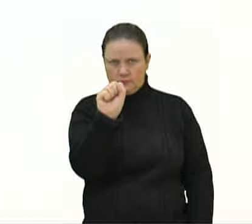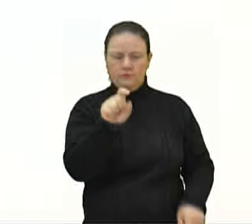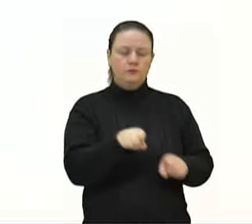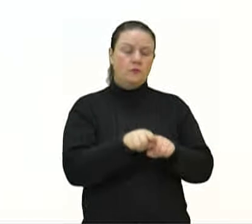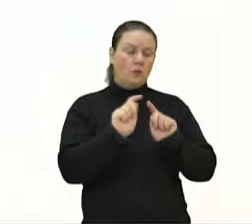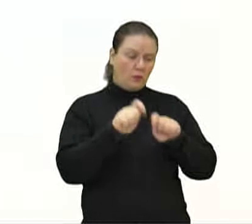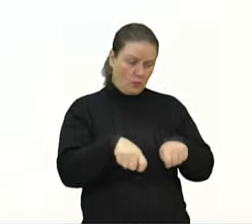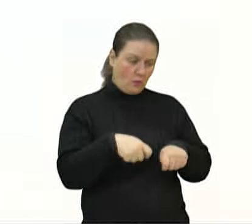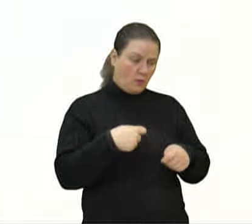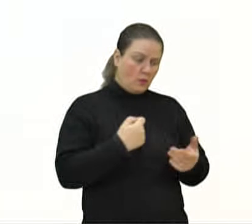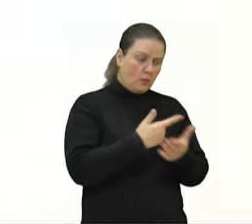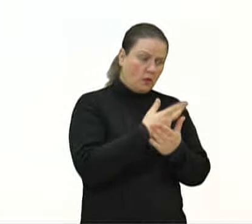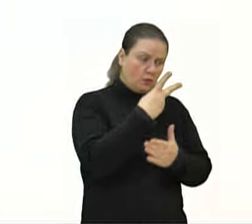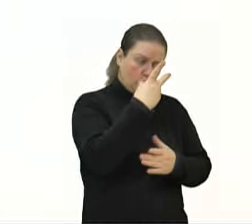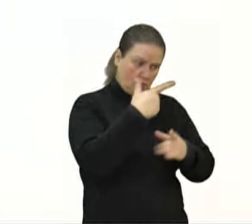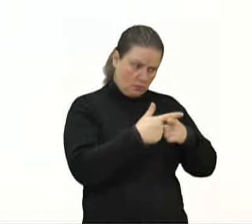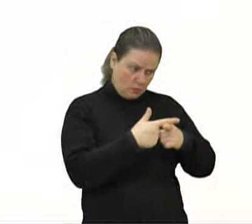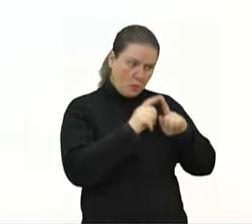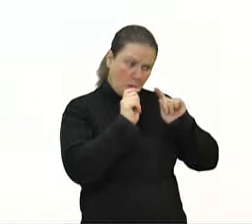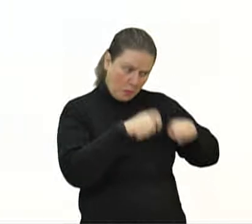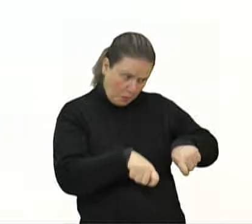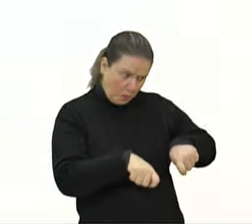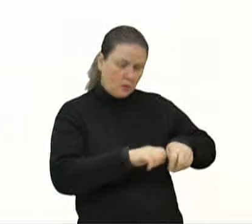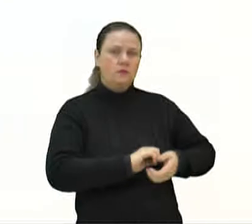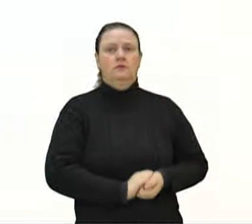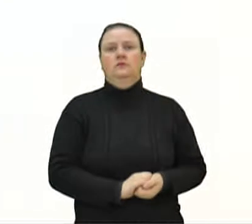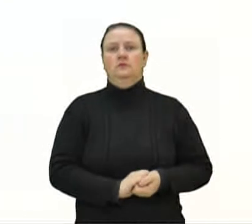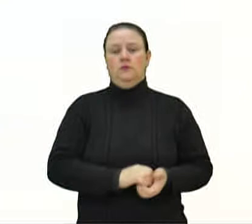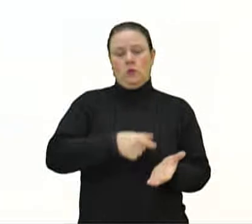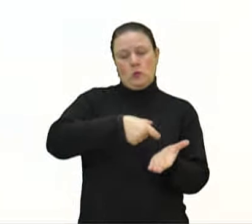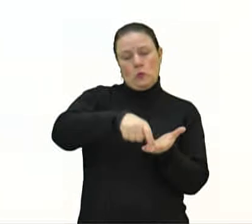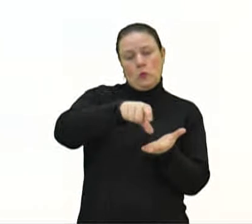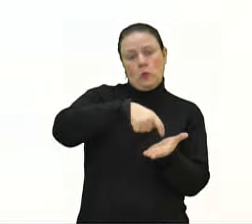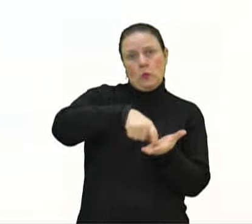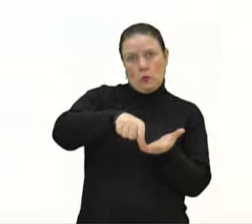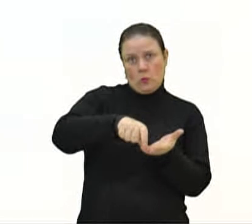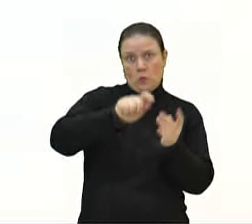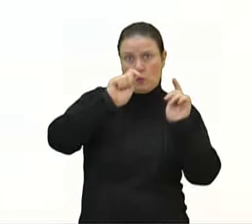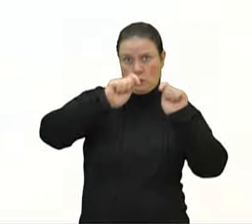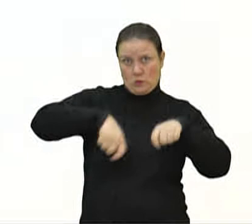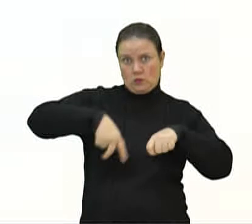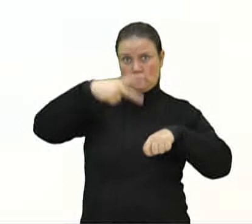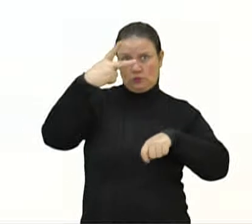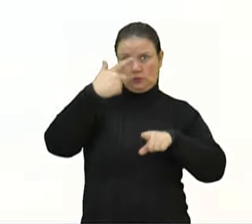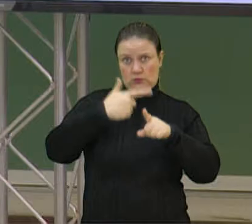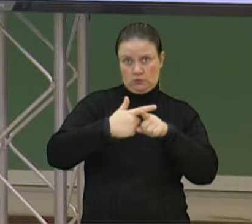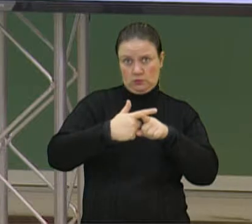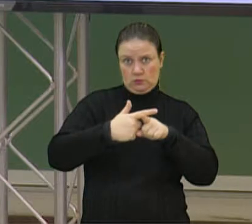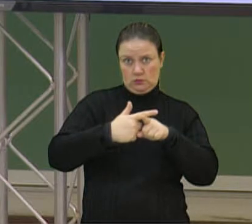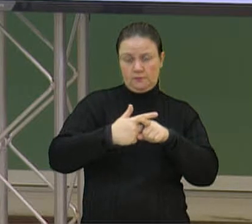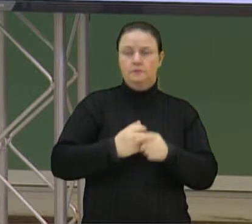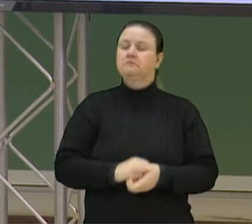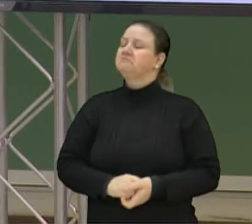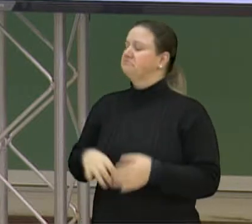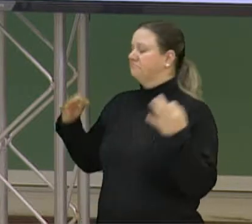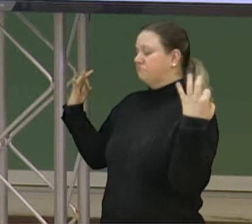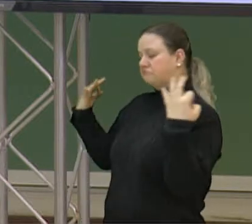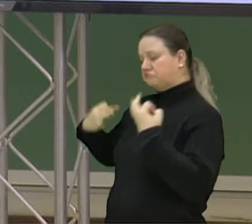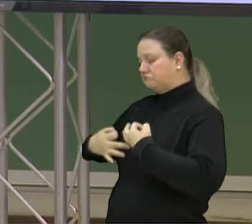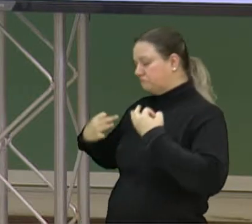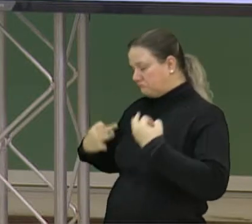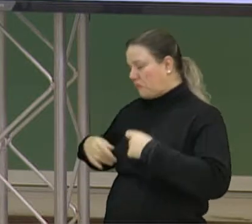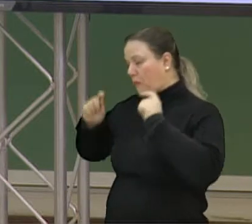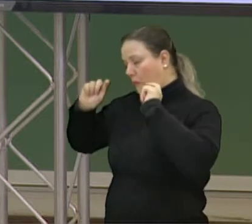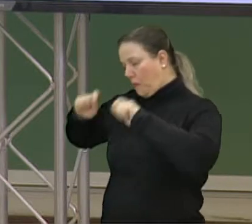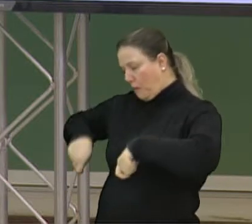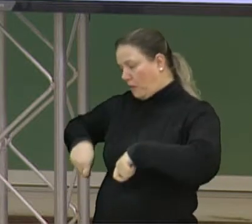parcelar en dos veces para mí? Então, Olivia quer saber se pode pagar em cartão de crédito e se pode parcelar em duas vezes. Perfeitamente. Lo que